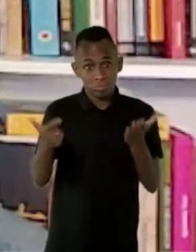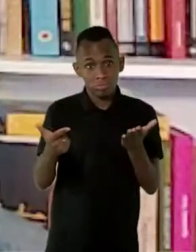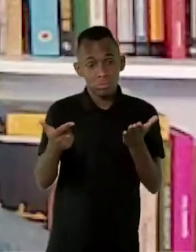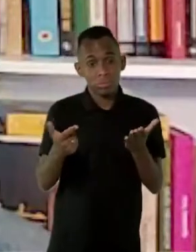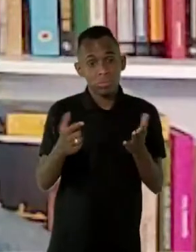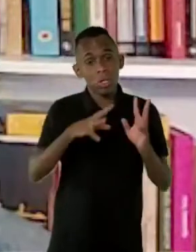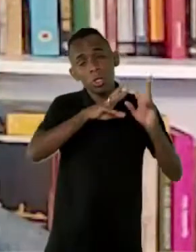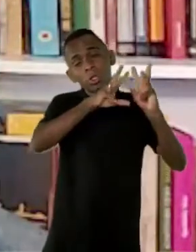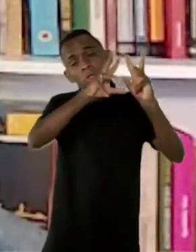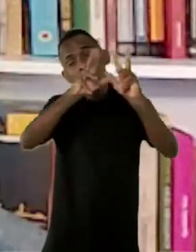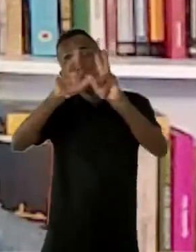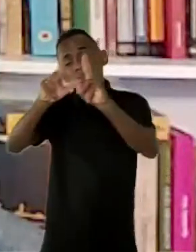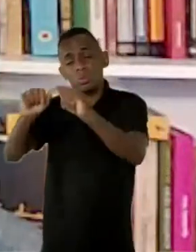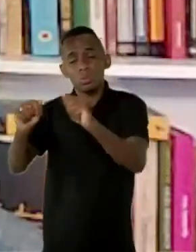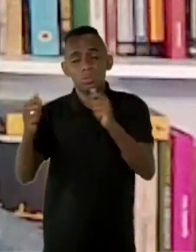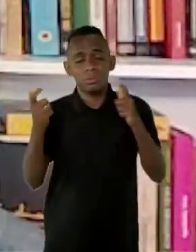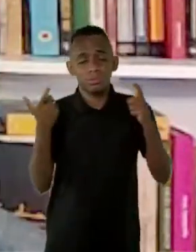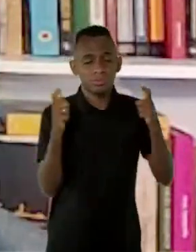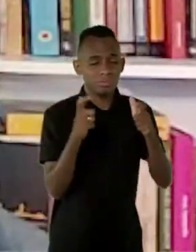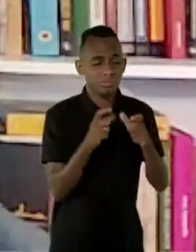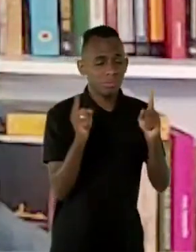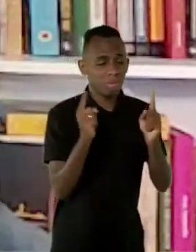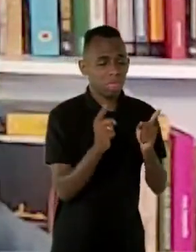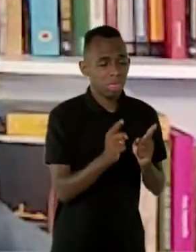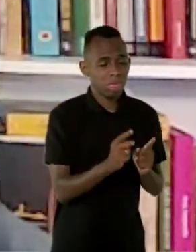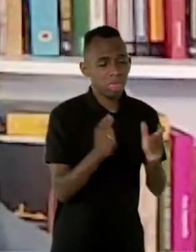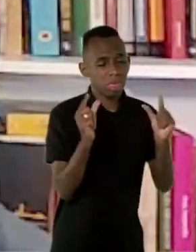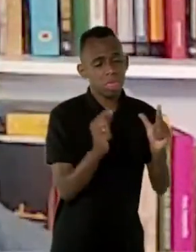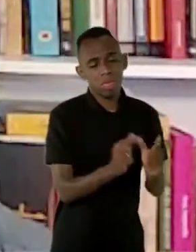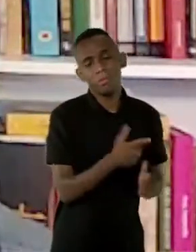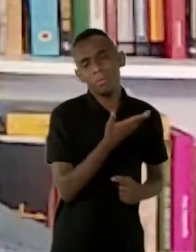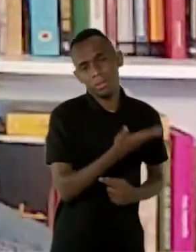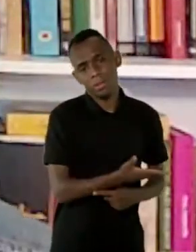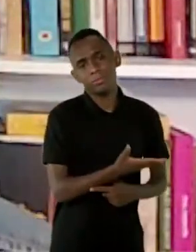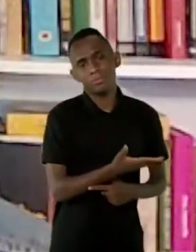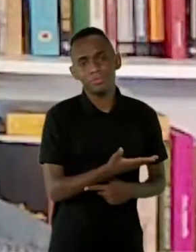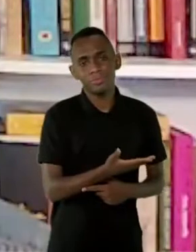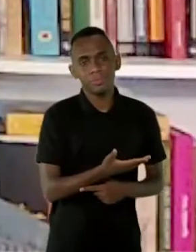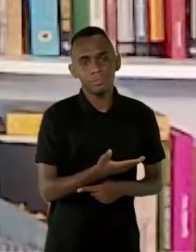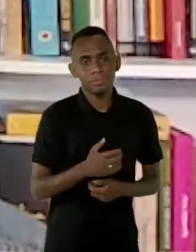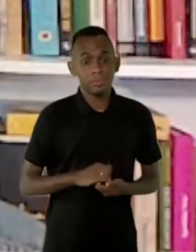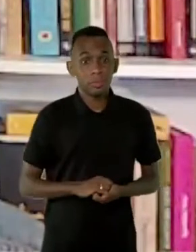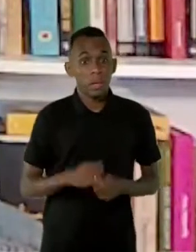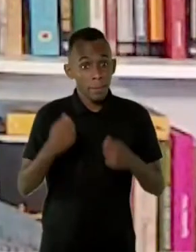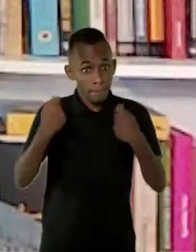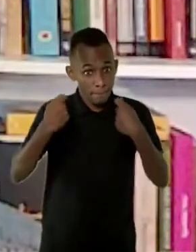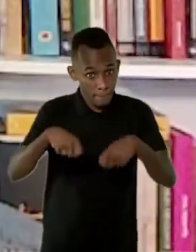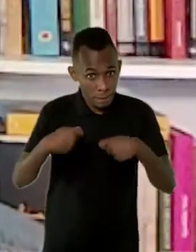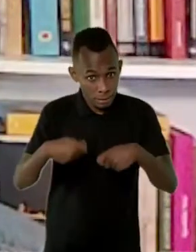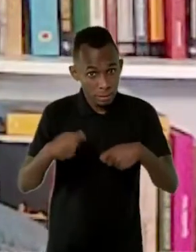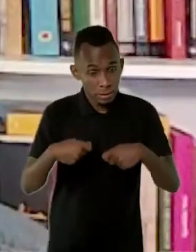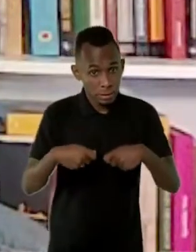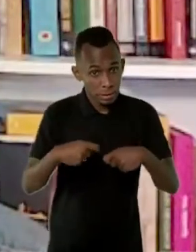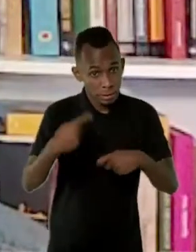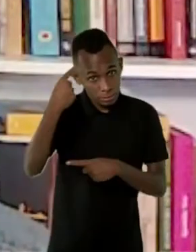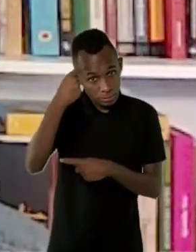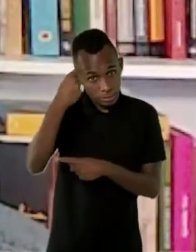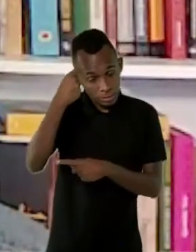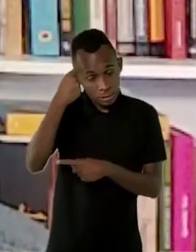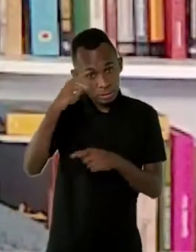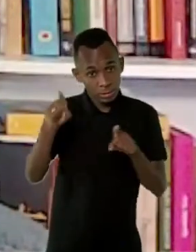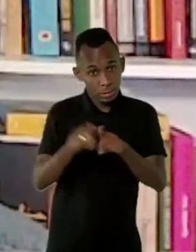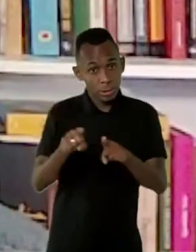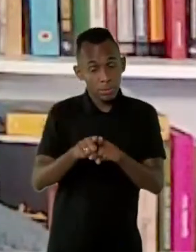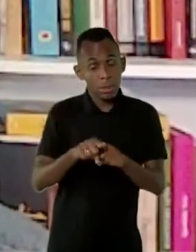esvaziando esse processo de interesse sobre a Carolina. Depois, o seguinte, é necessário pensar, Afonso,